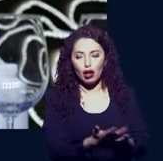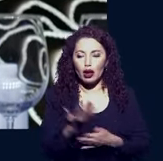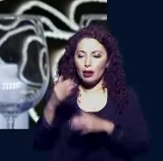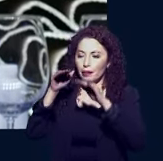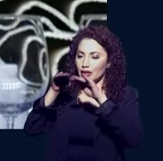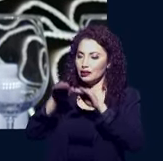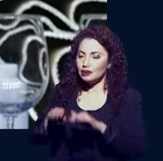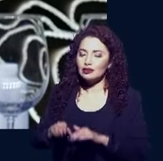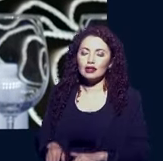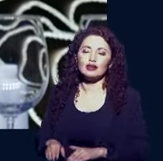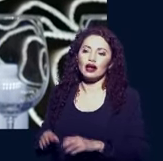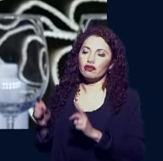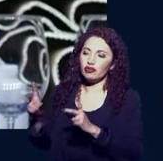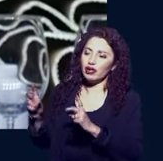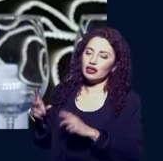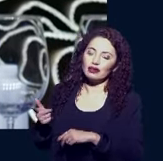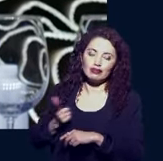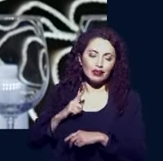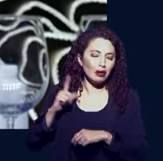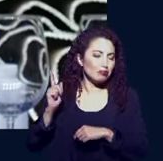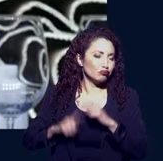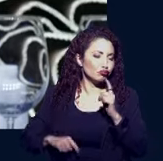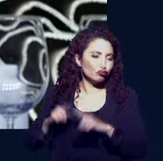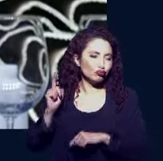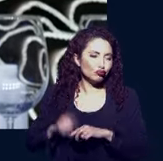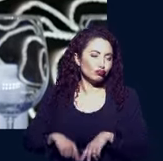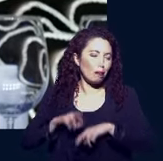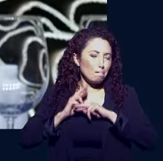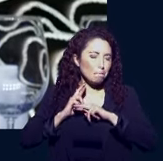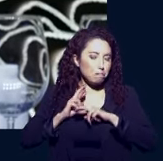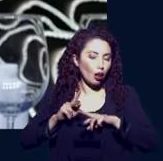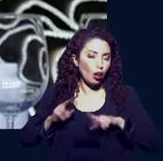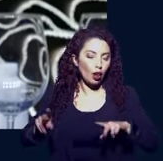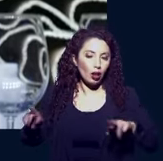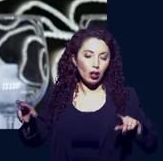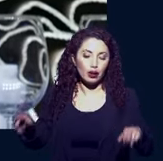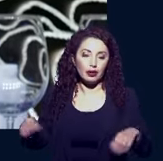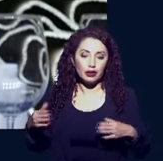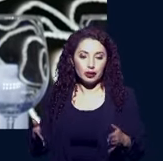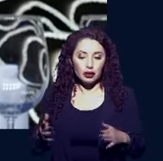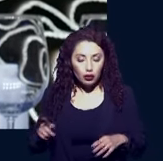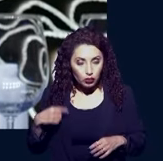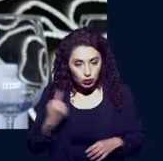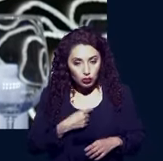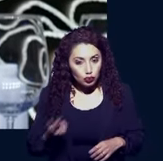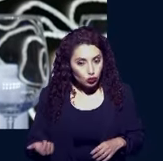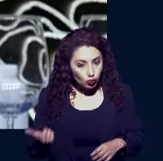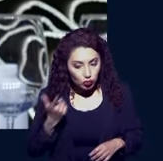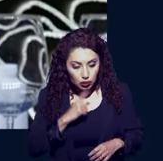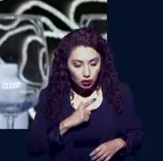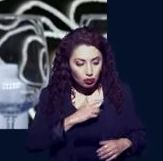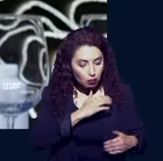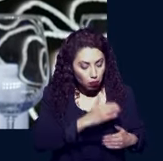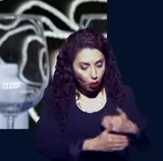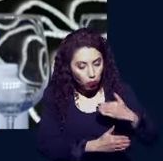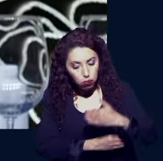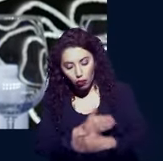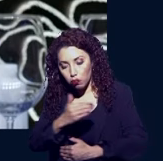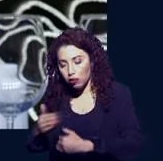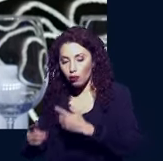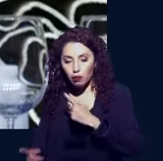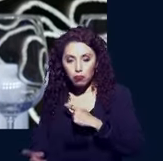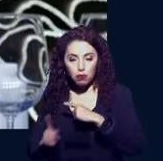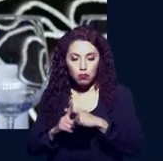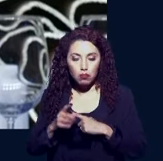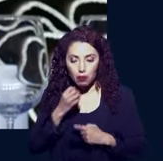defensivos de insumos então a gente tá isso cria esse círculo positivo e Virtuoso H mas o